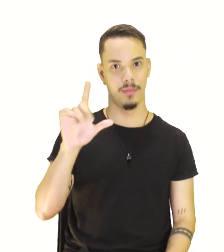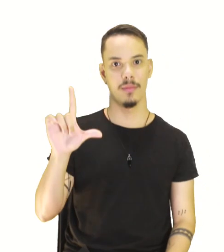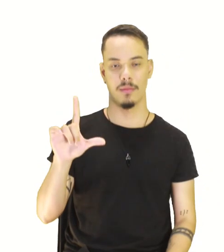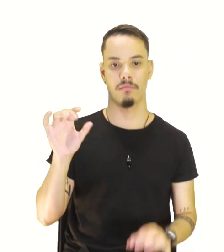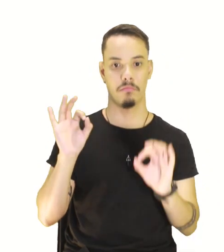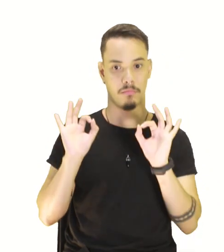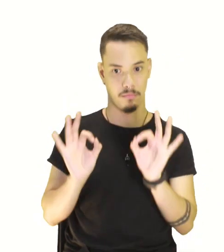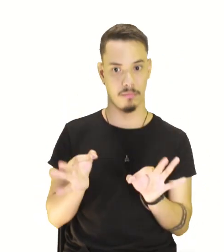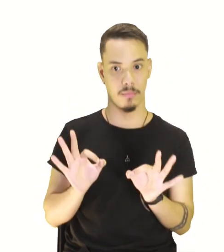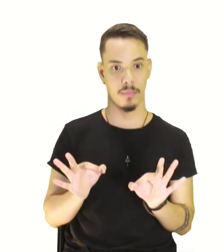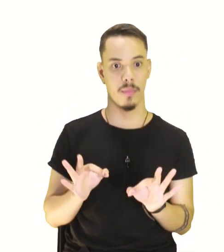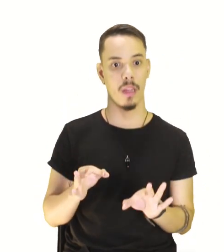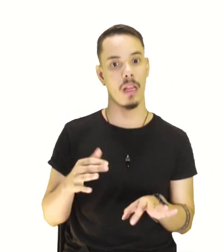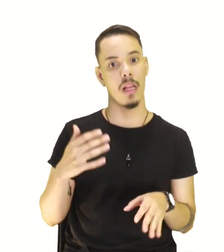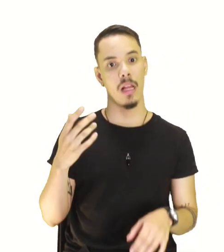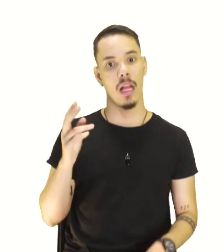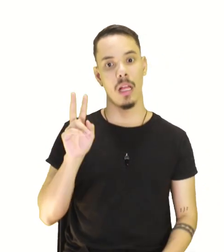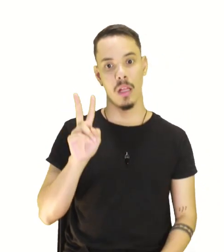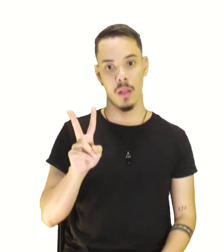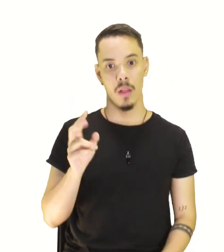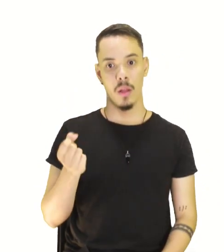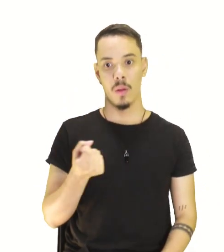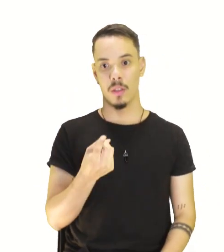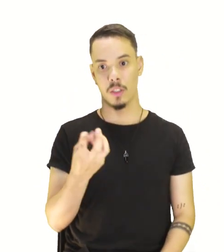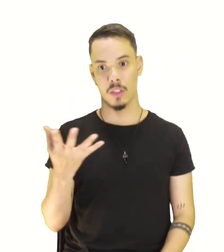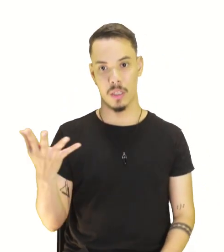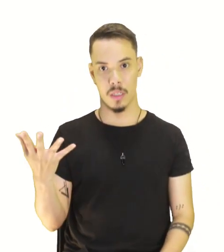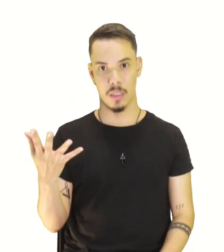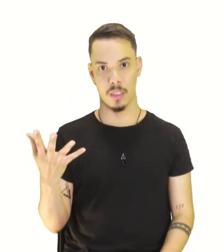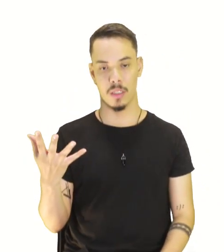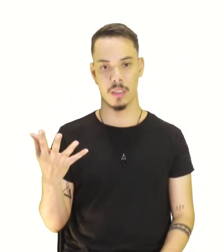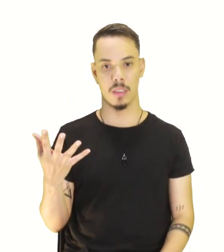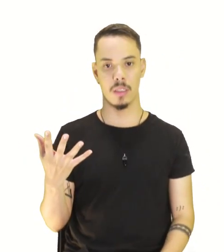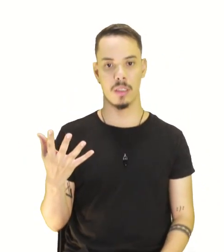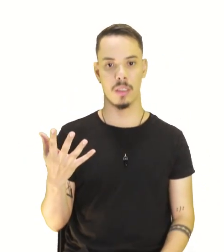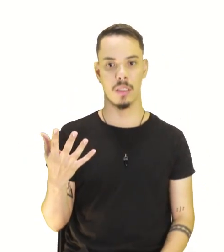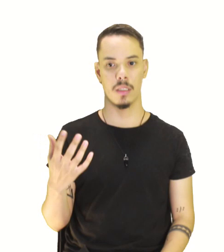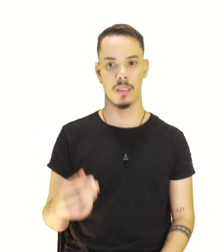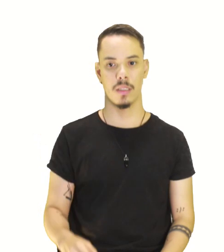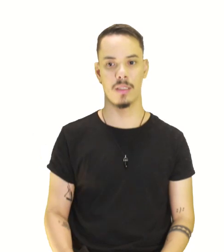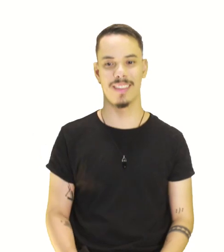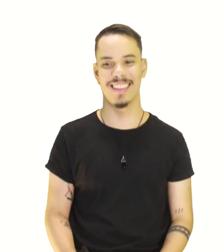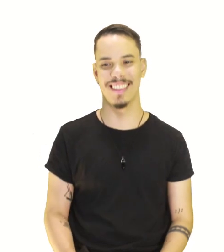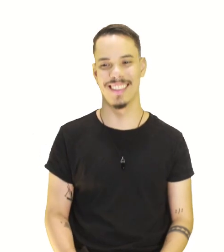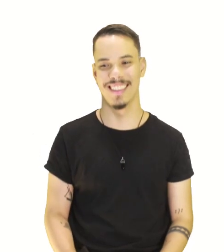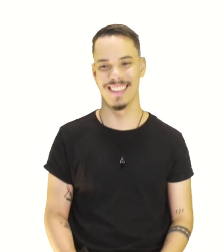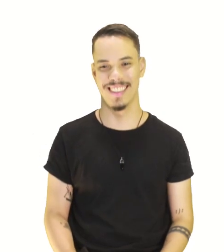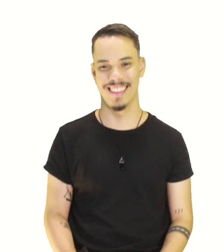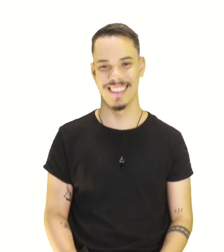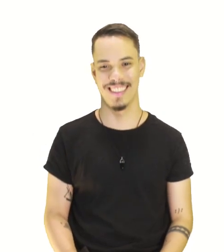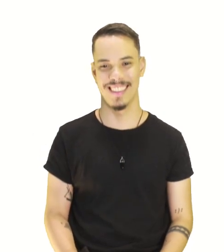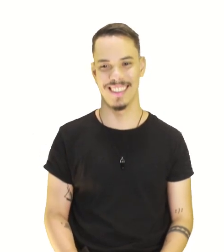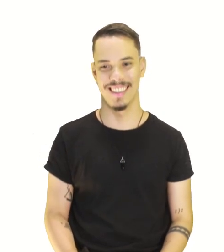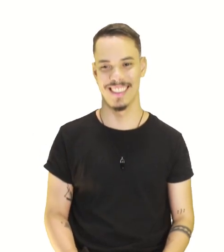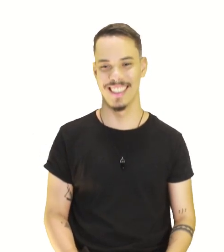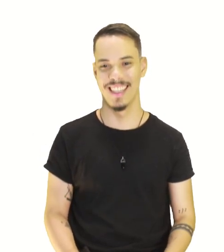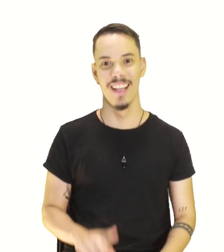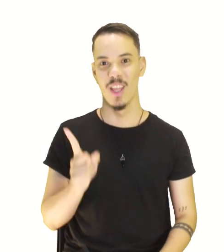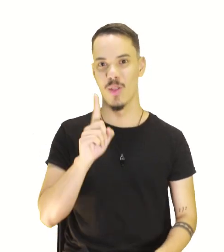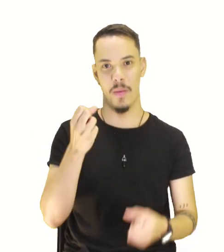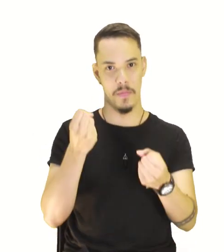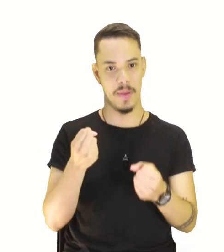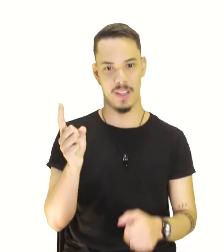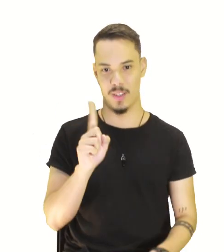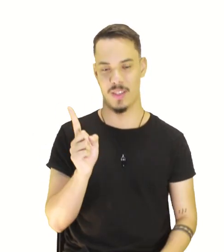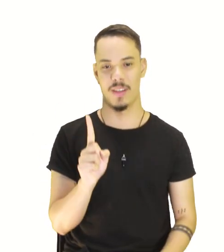gente for... Aqui é 2 em quantidade de vacas, isso, tá? não é tem nos quilo. quilos. Não tem os quilos. A vaca tá mais gorda. Não é o peso da vaca que